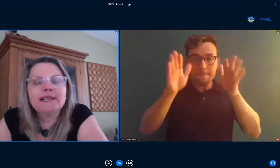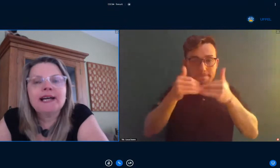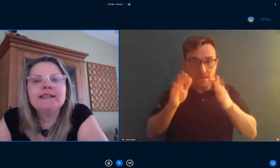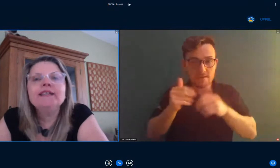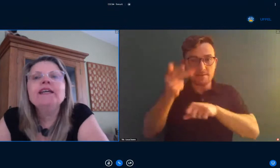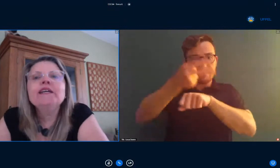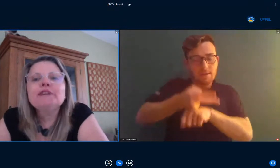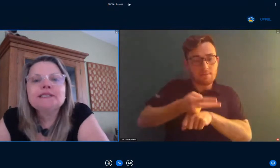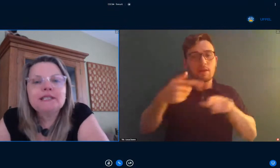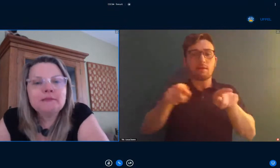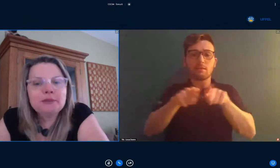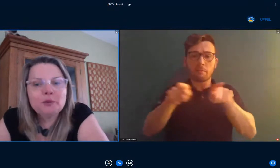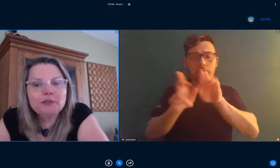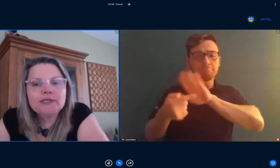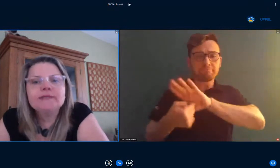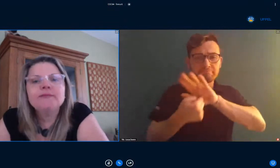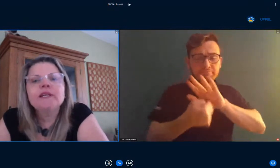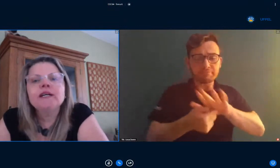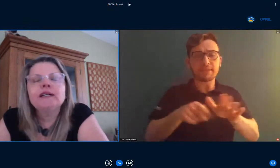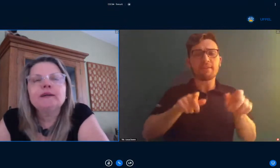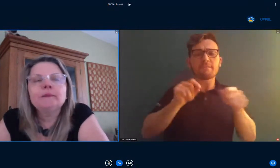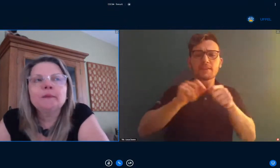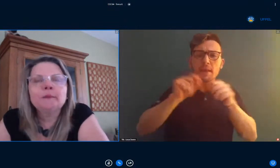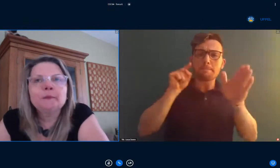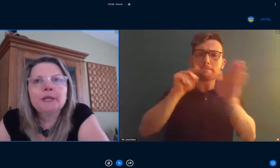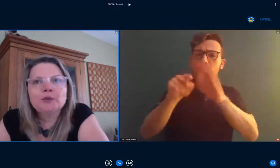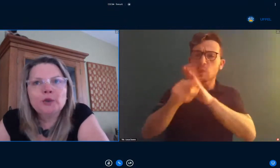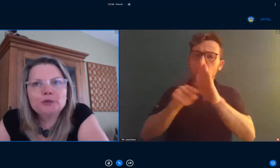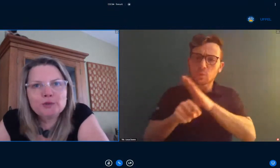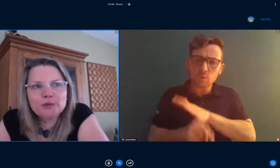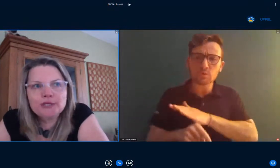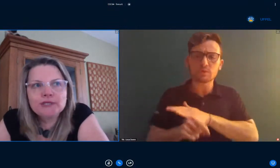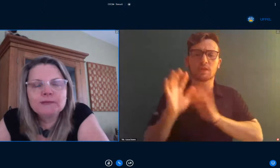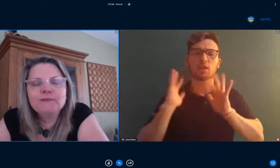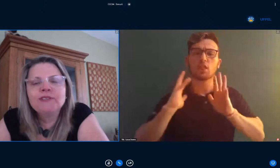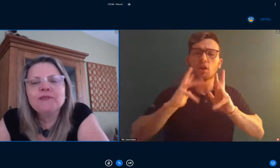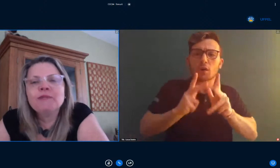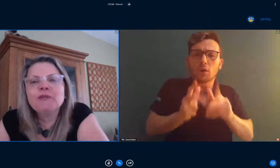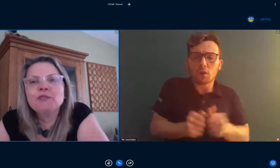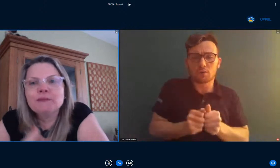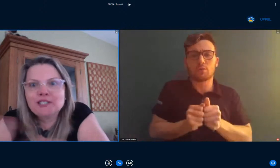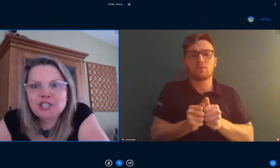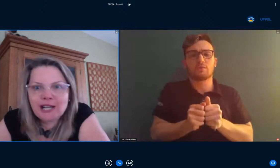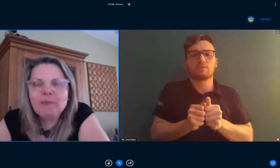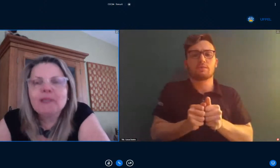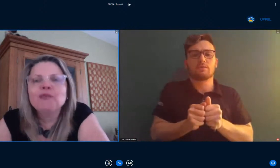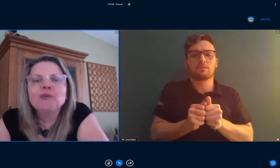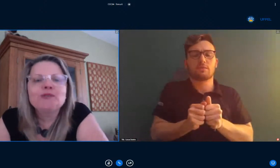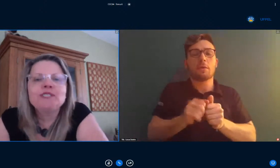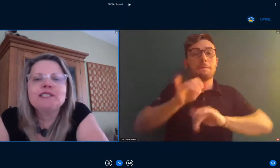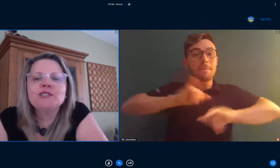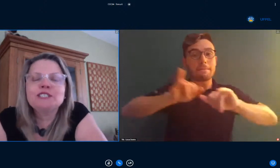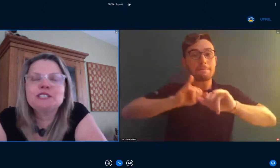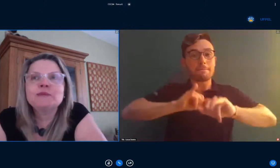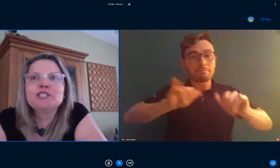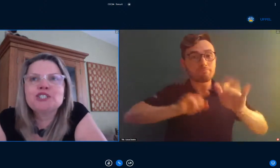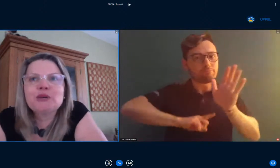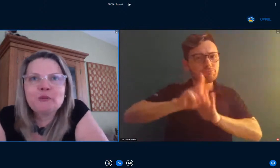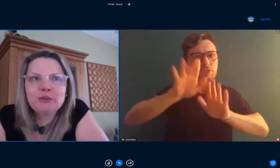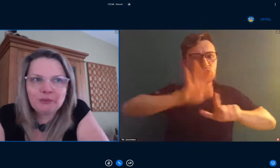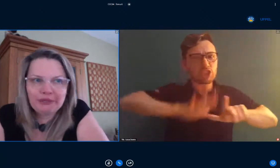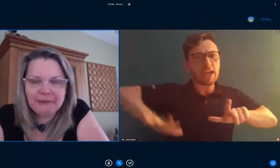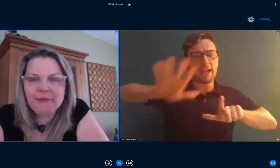câmeras, se apresentarem e fazerem perguntas para todos os... uma pergunta mais geral para todos os